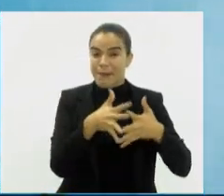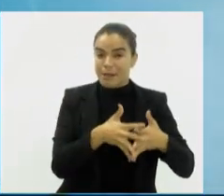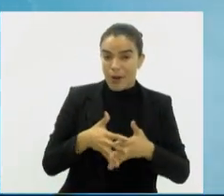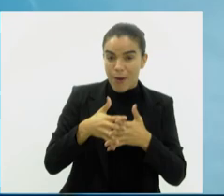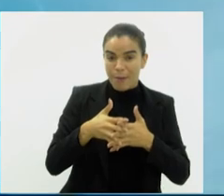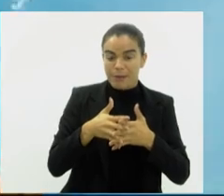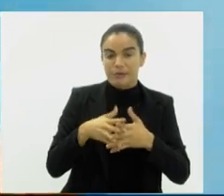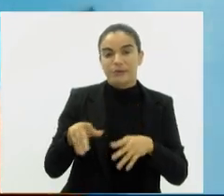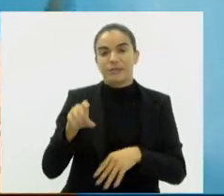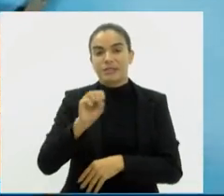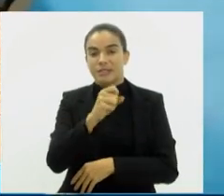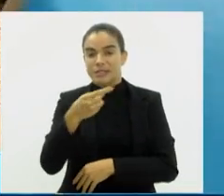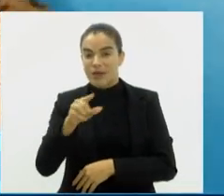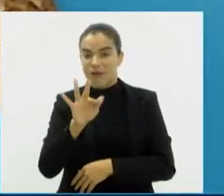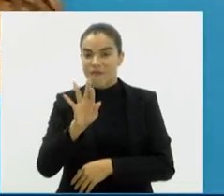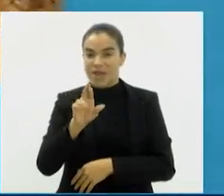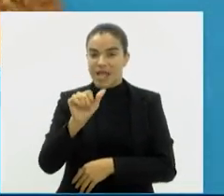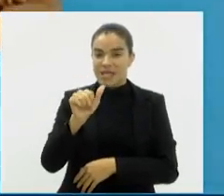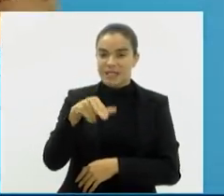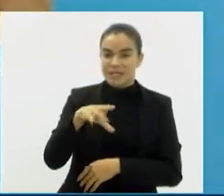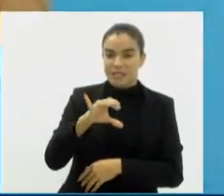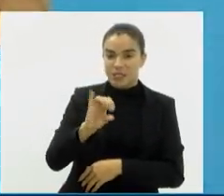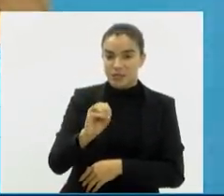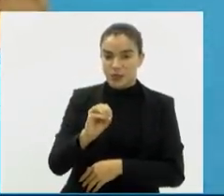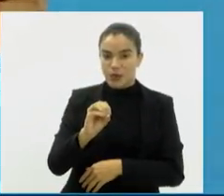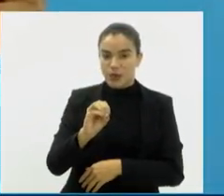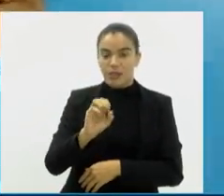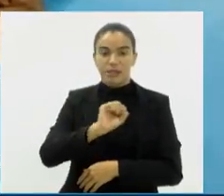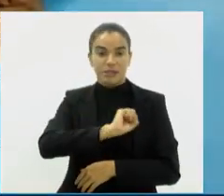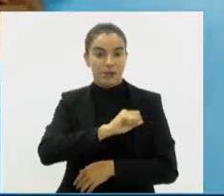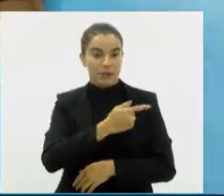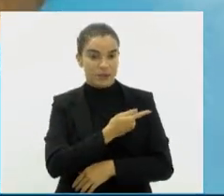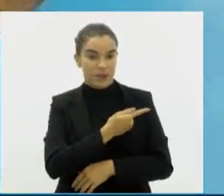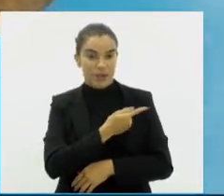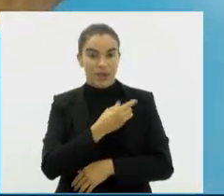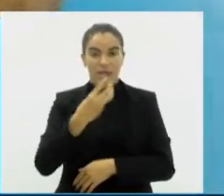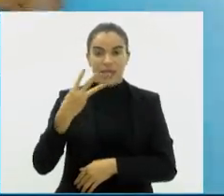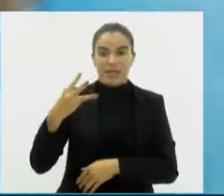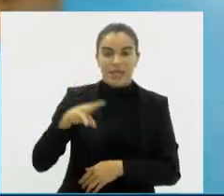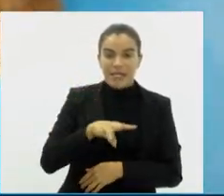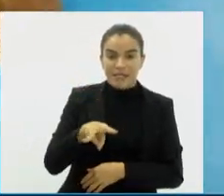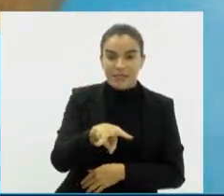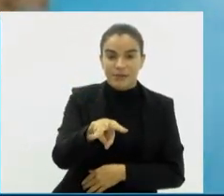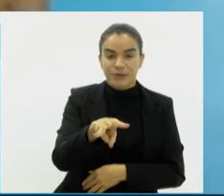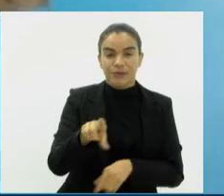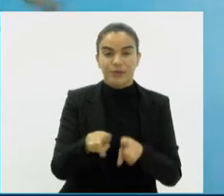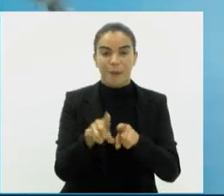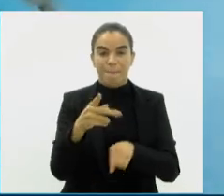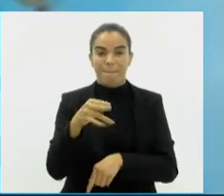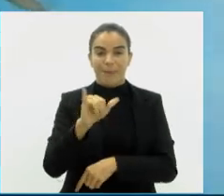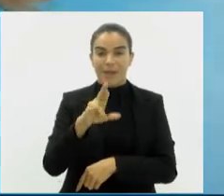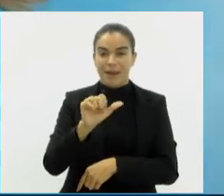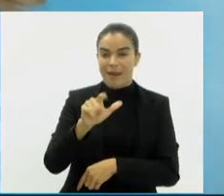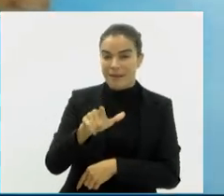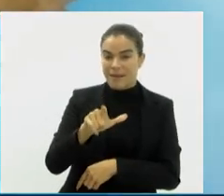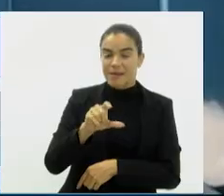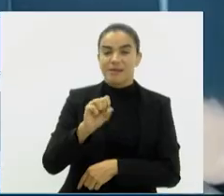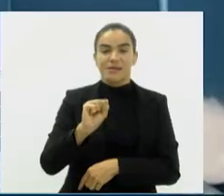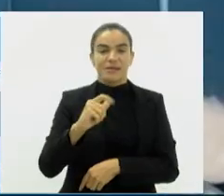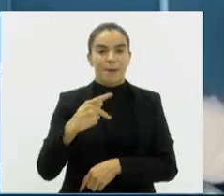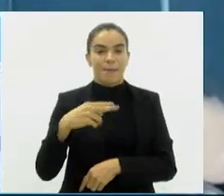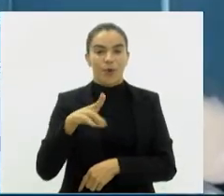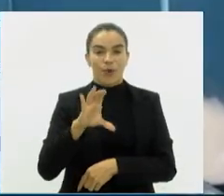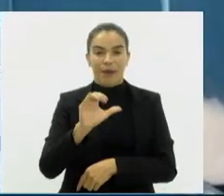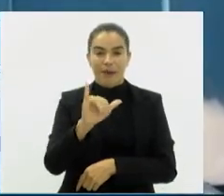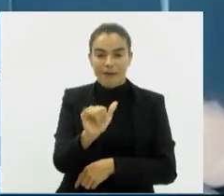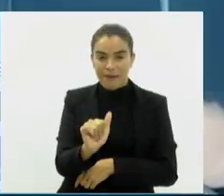Flores, São Francisco de Itabapoana, São Gonçalo, Três Rios, Pinheiral, Piraí e Sapucaia. Entre